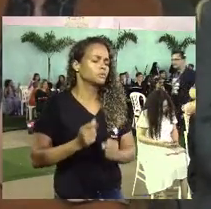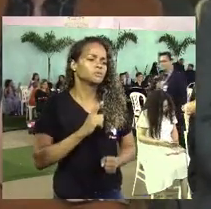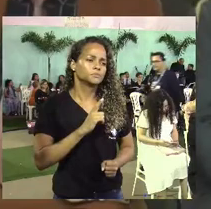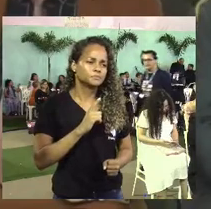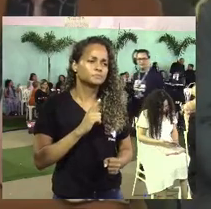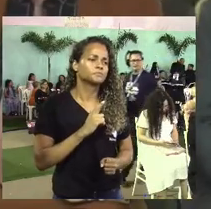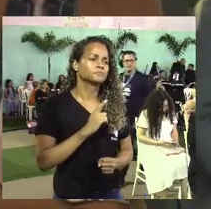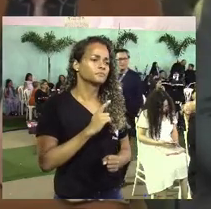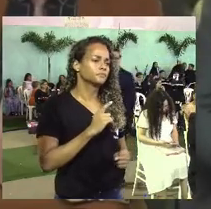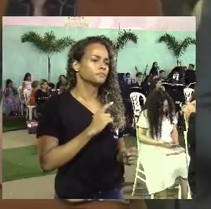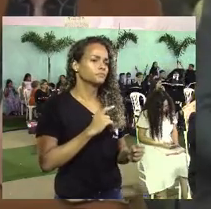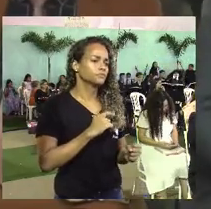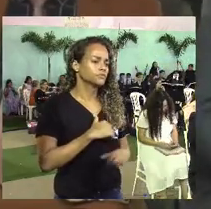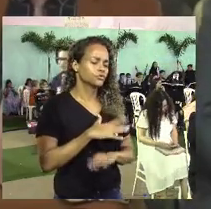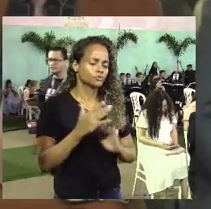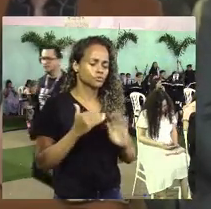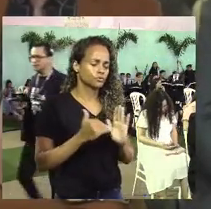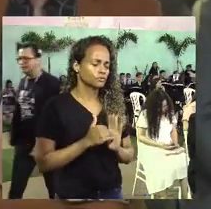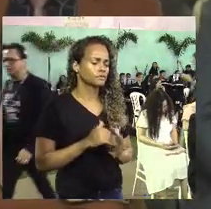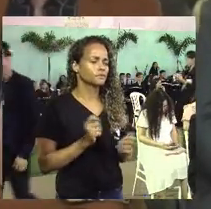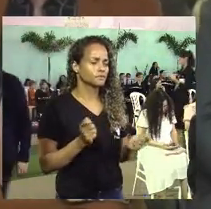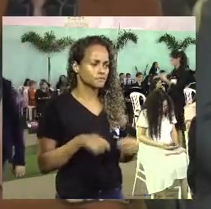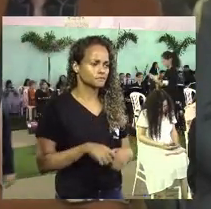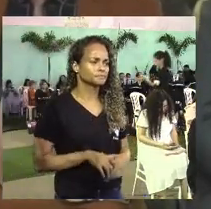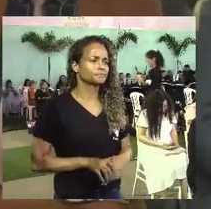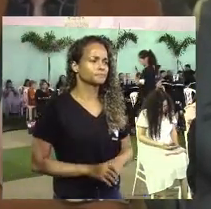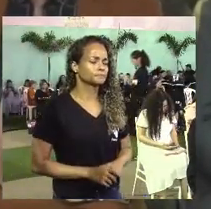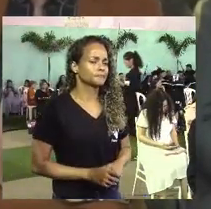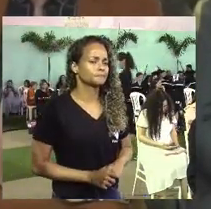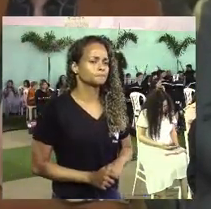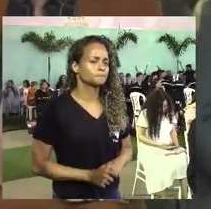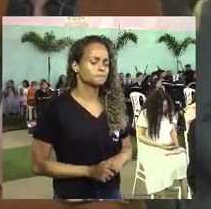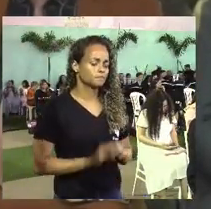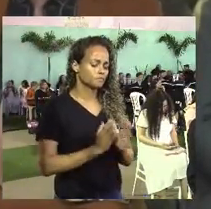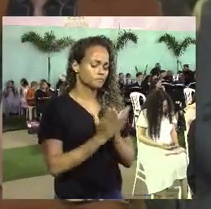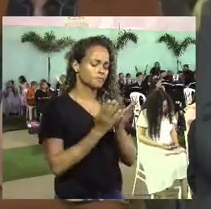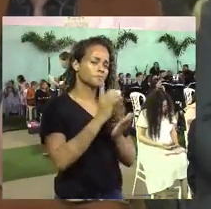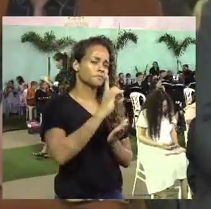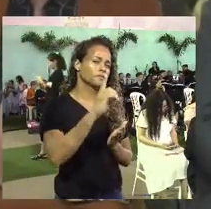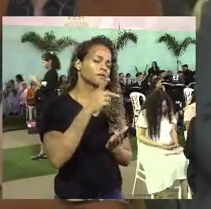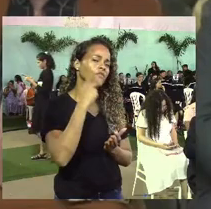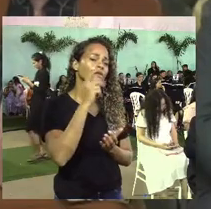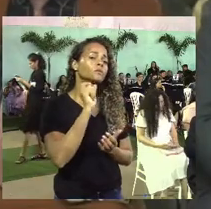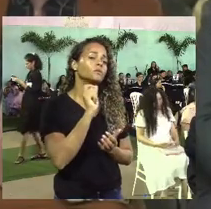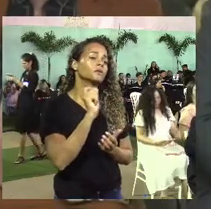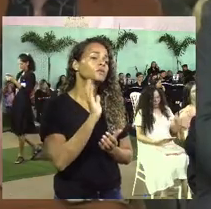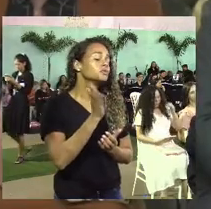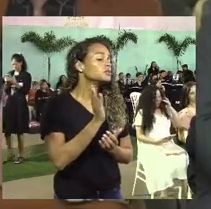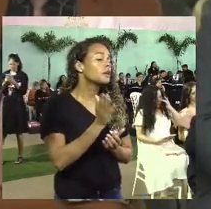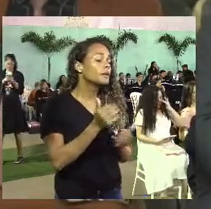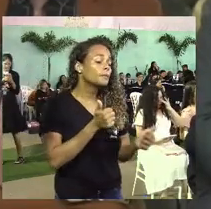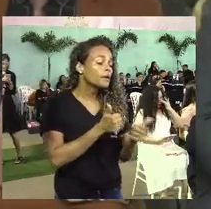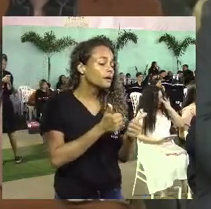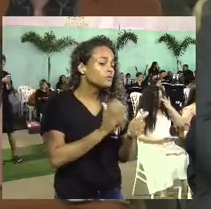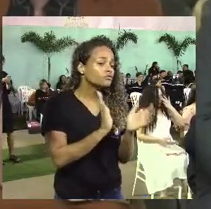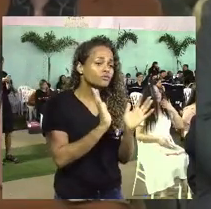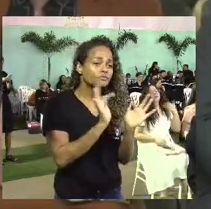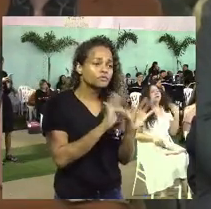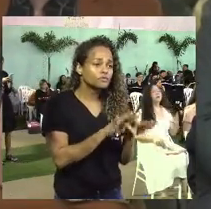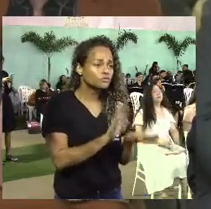de todos os tempos a Bíblia diz que já está próximo fim de todas as